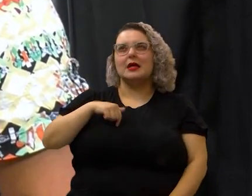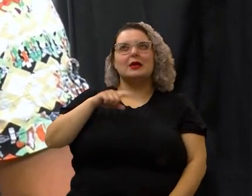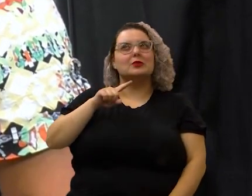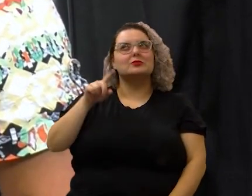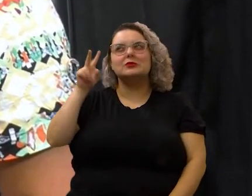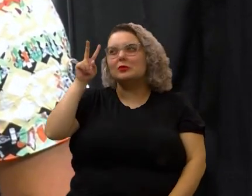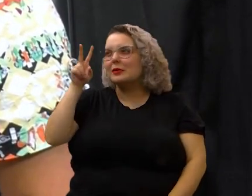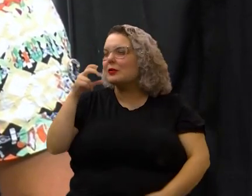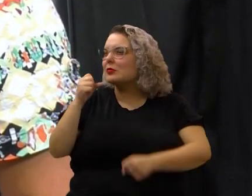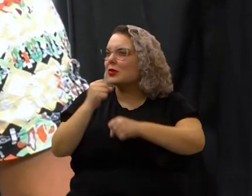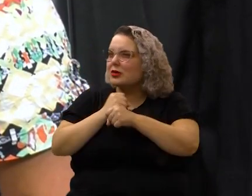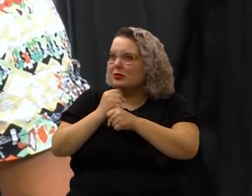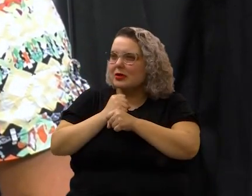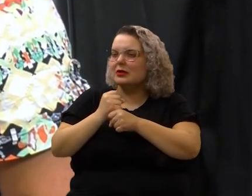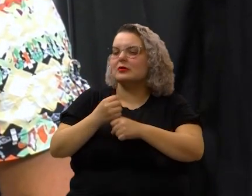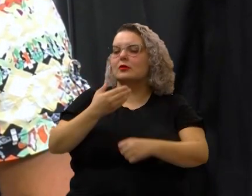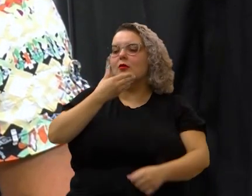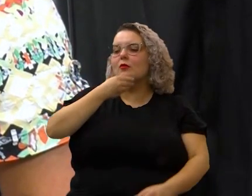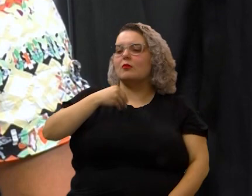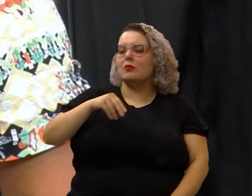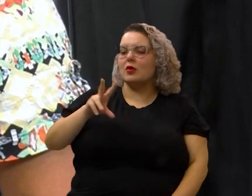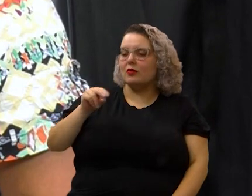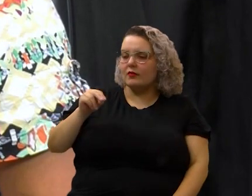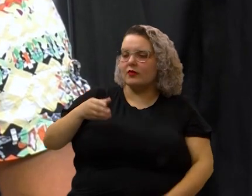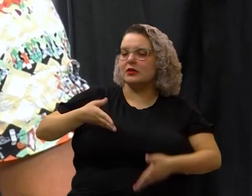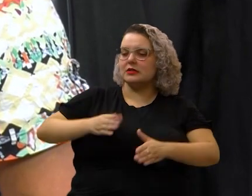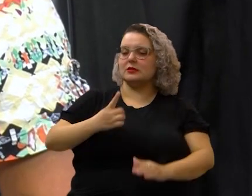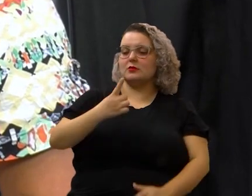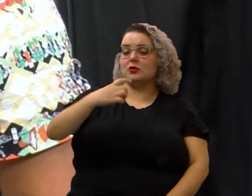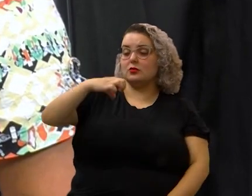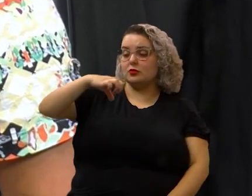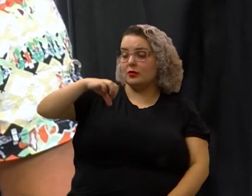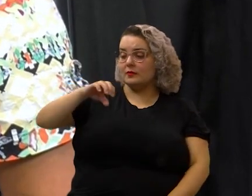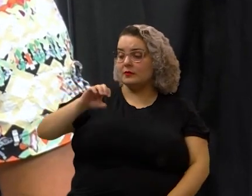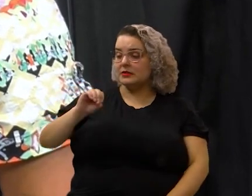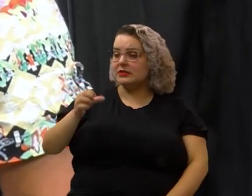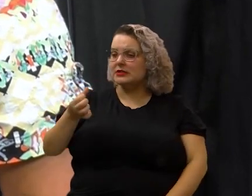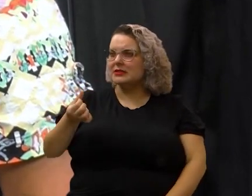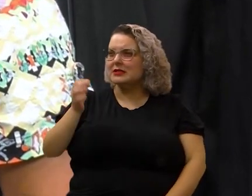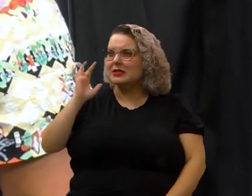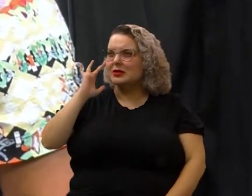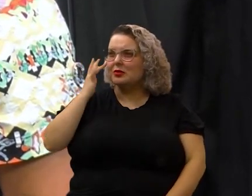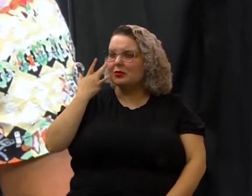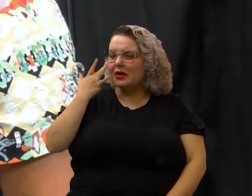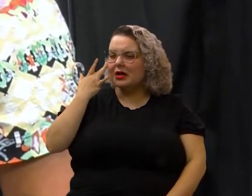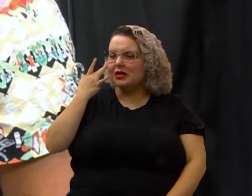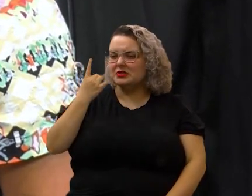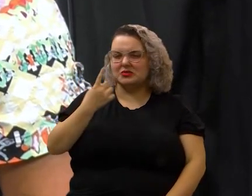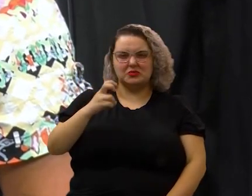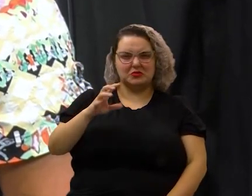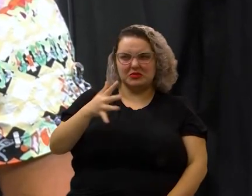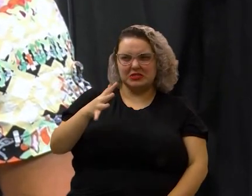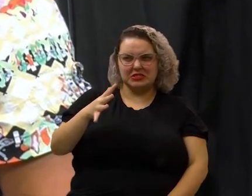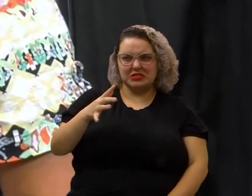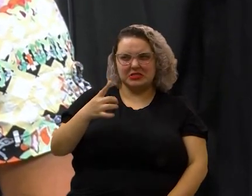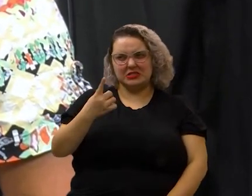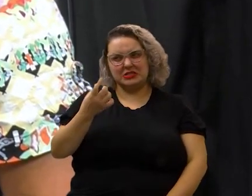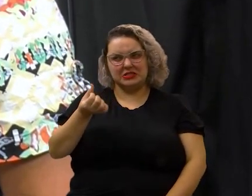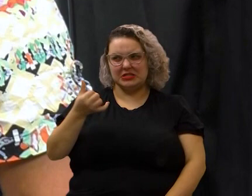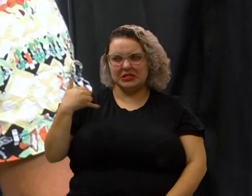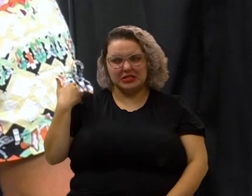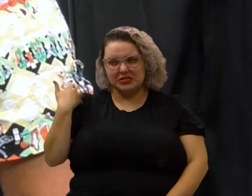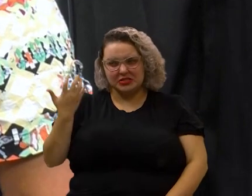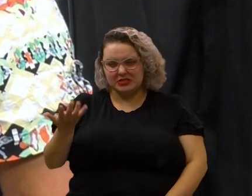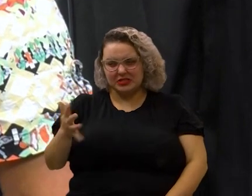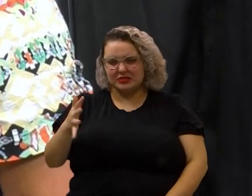lembro exatamente o ano, mas eu sei que meu avô nasceu em 1906 e eu acho que, se não me engano, ele veio com 15, 16 anos para cá.